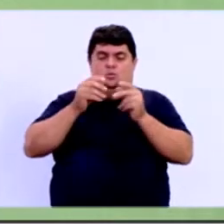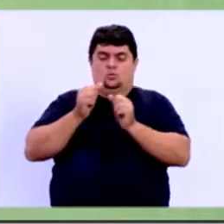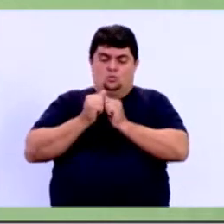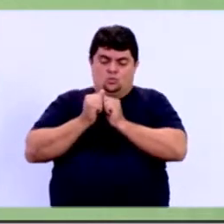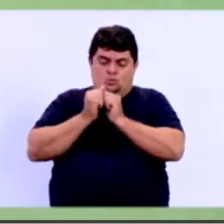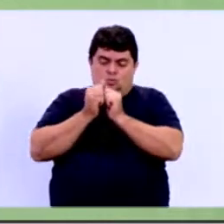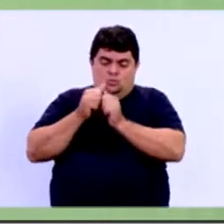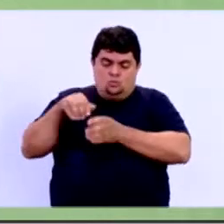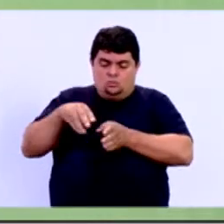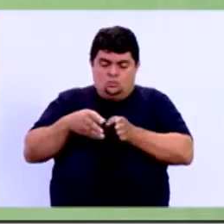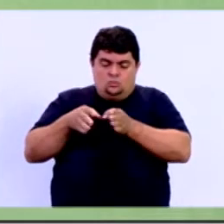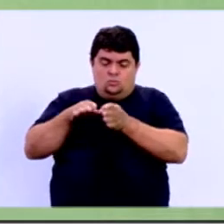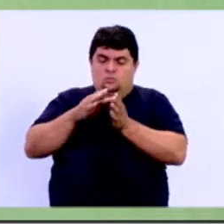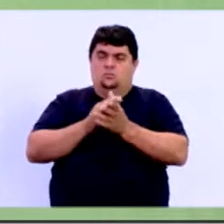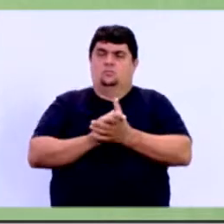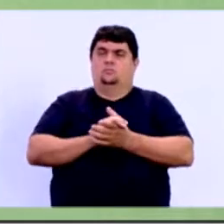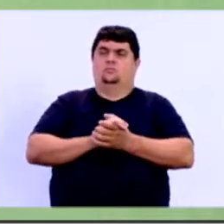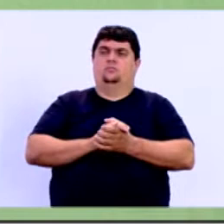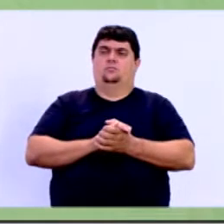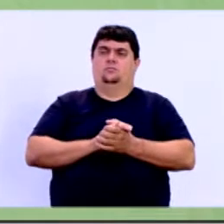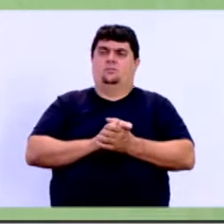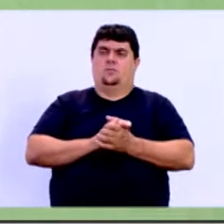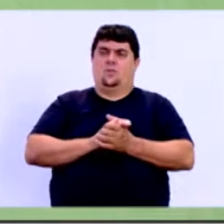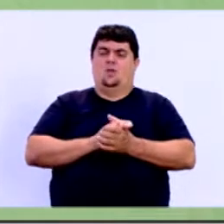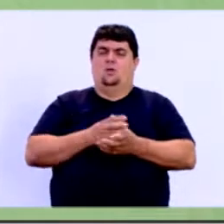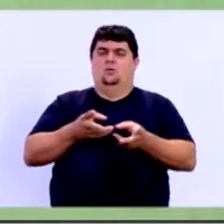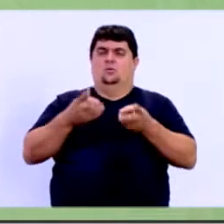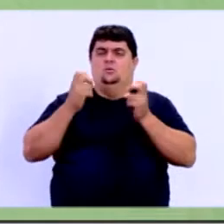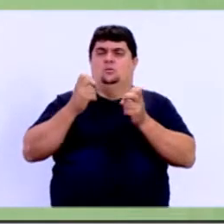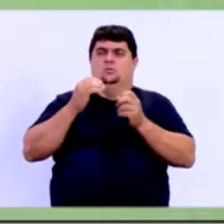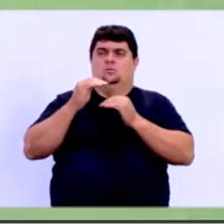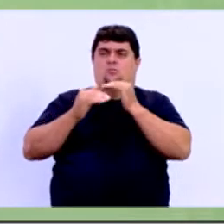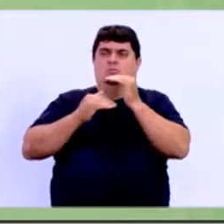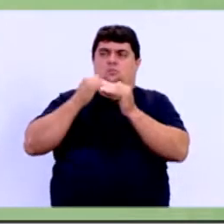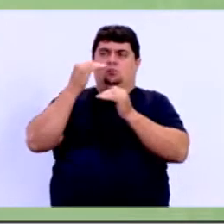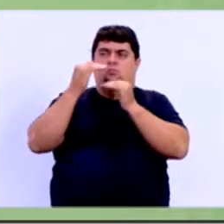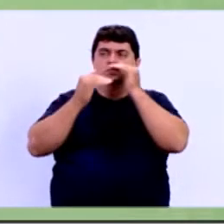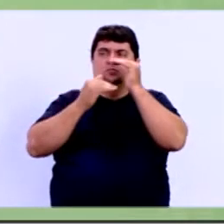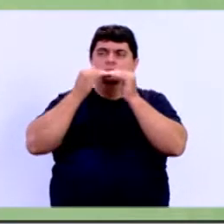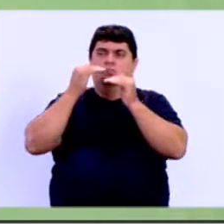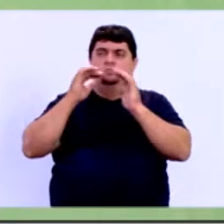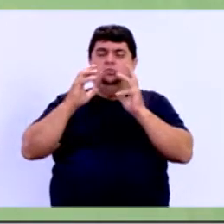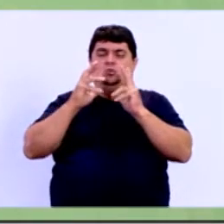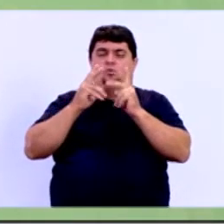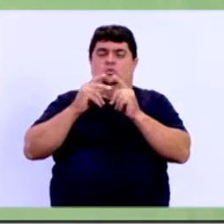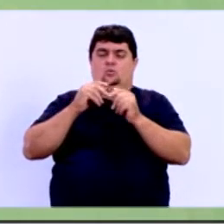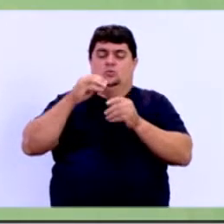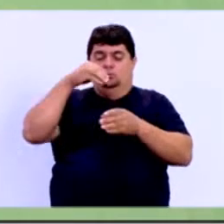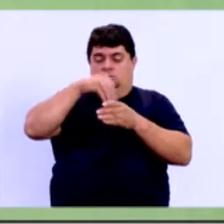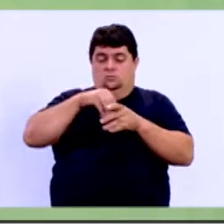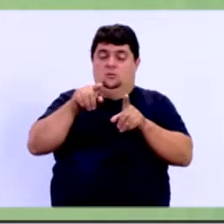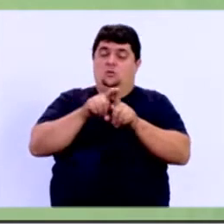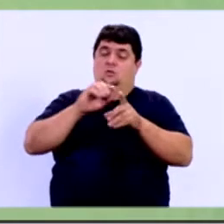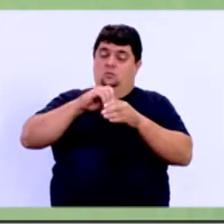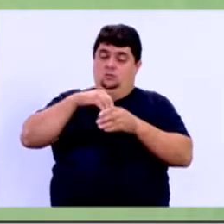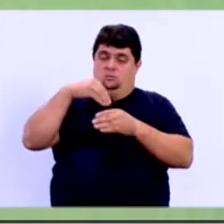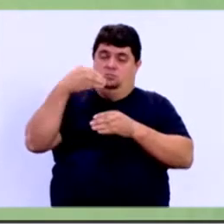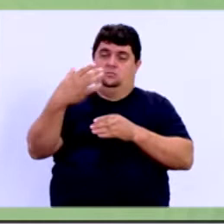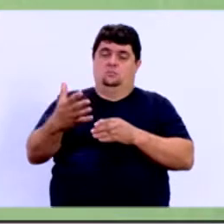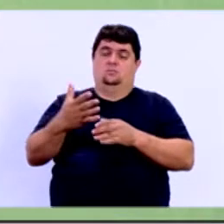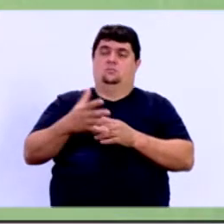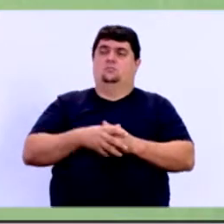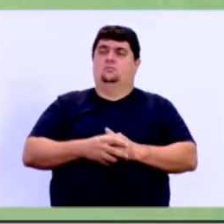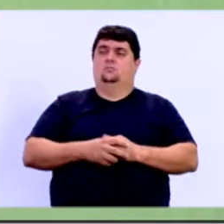pela empresa, visando elevar o grau de interação com o ambiente interno